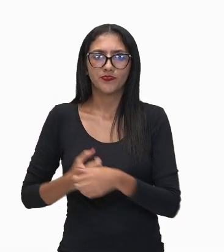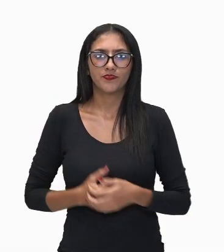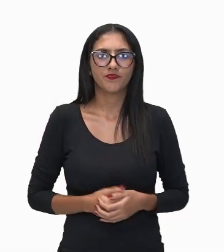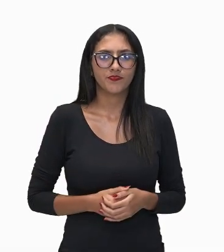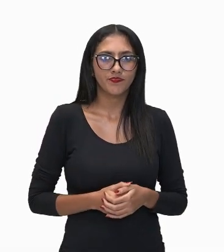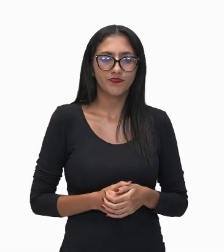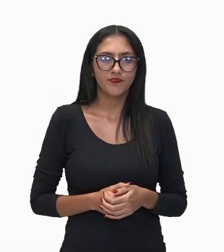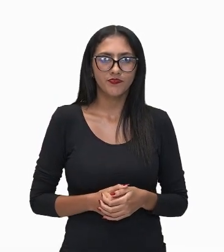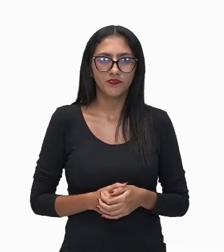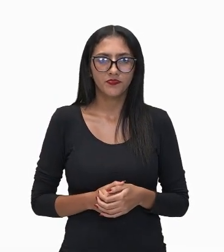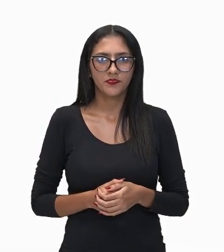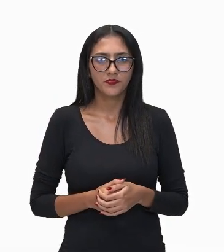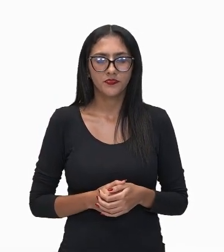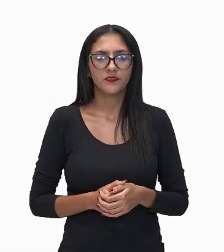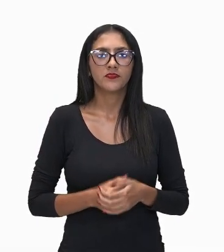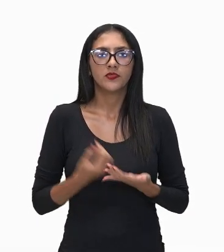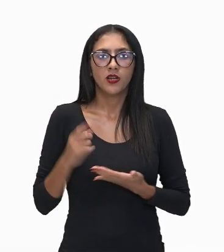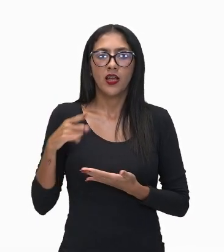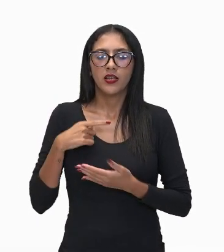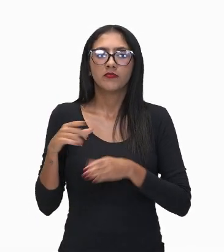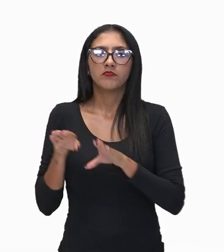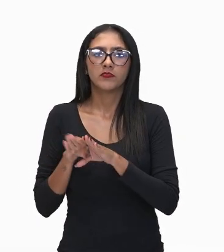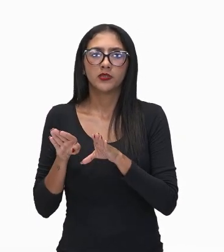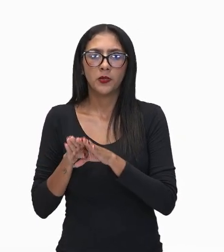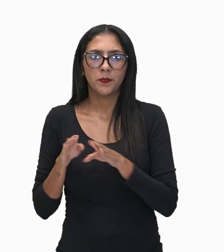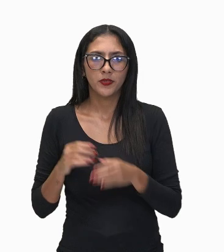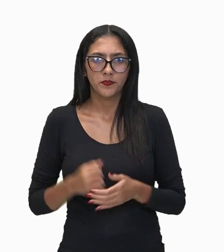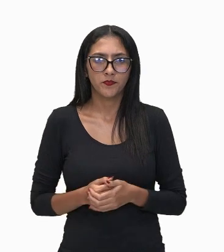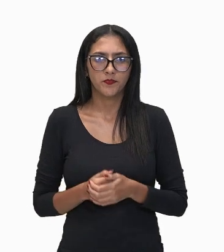Os termorrígidos, também conhecidos como